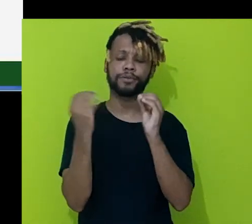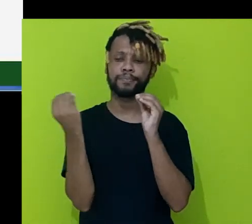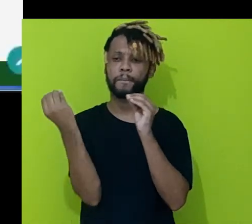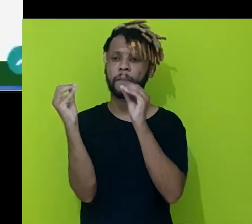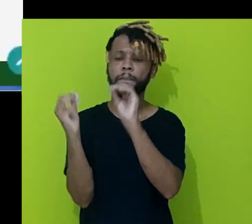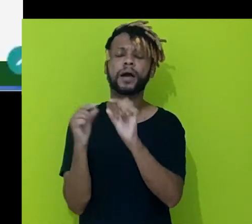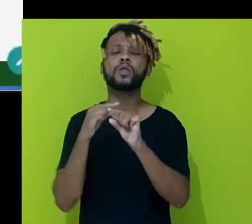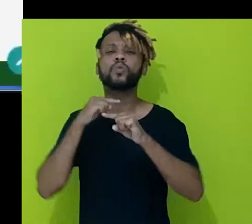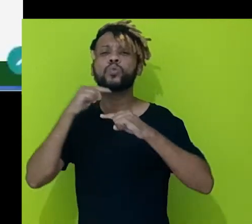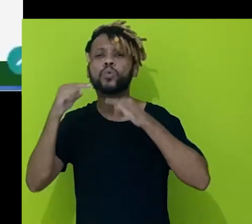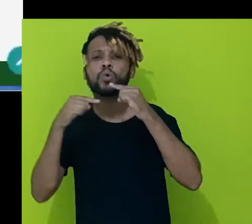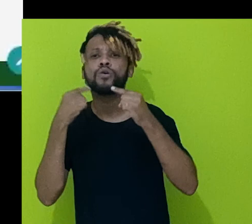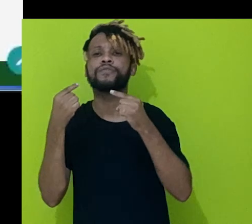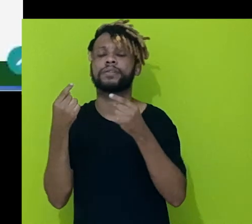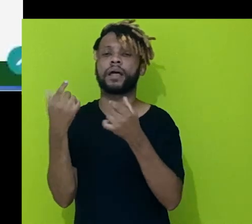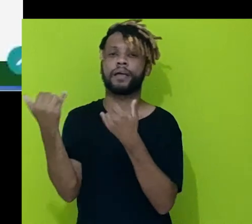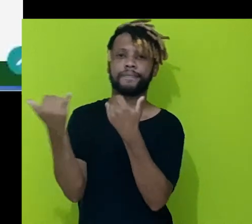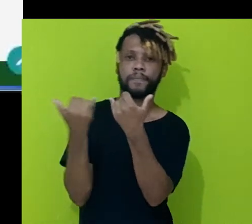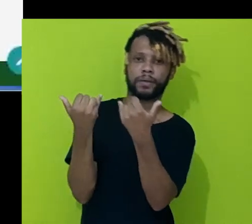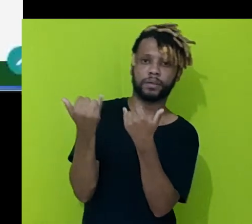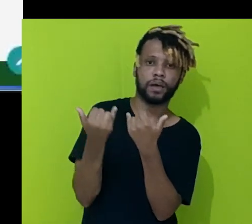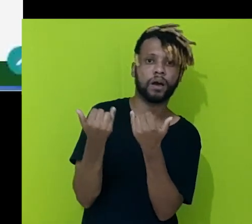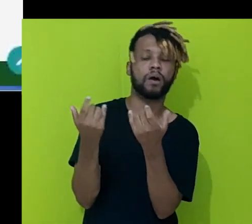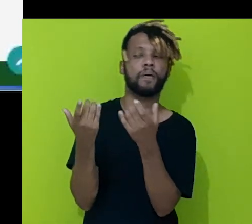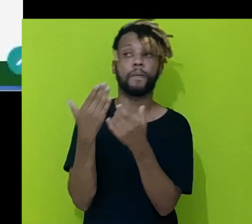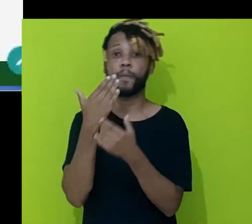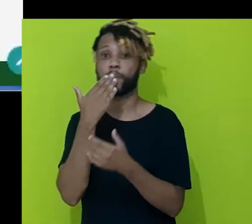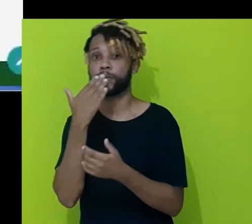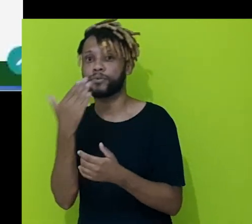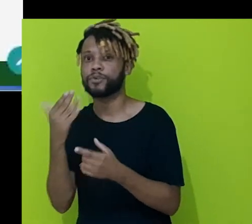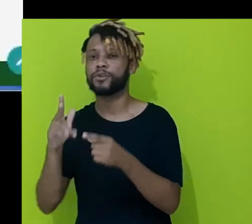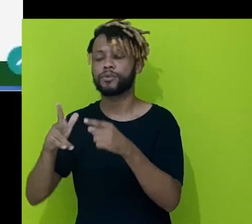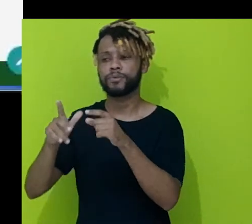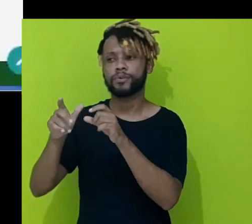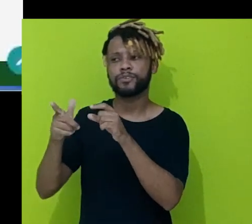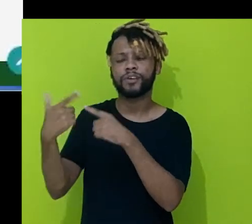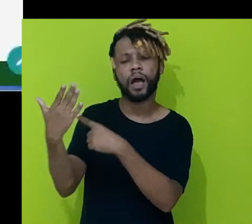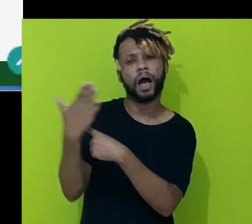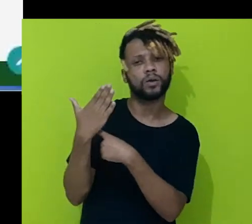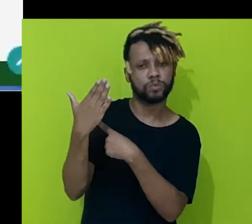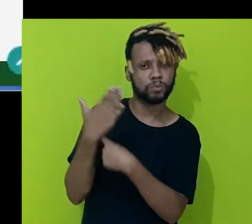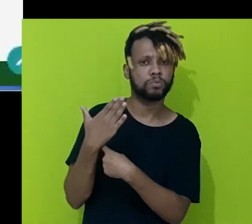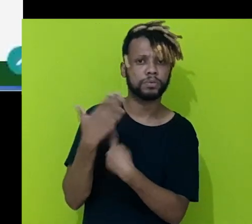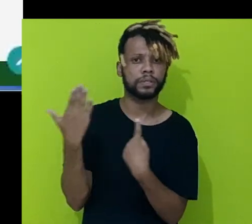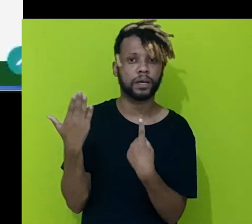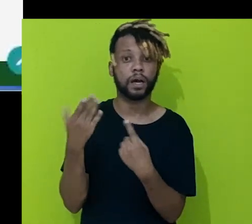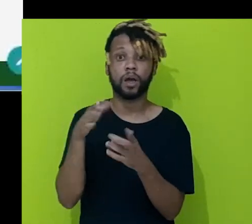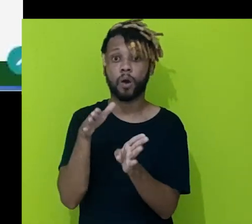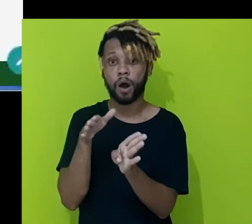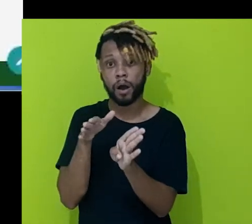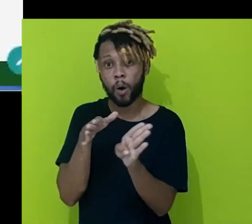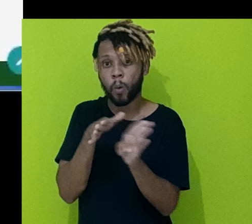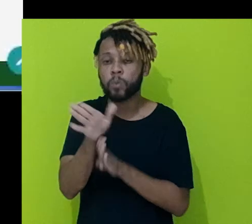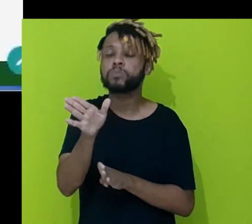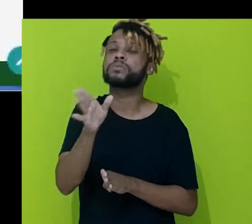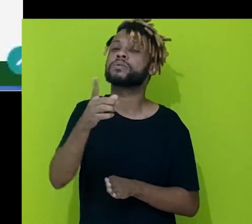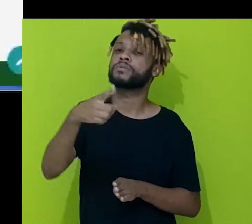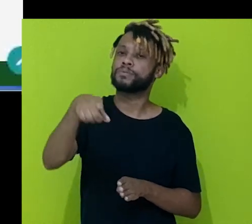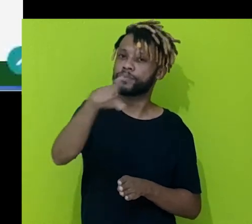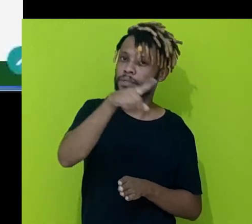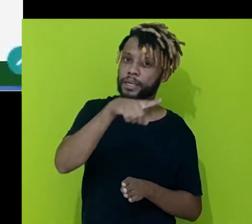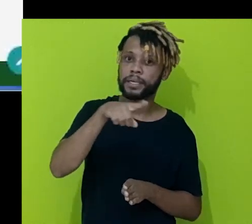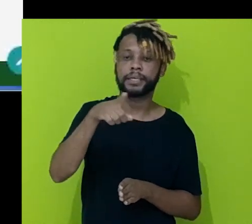todo e qualquer tipo de dúvida e todo e qualquer pedido de ajuda. Eu aconselho que